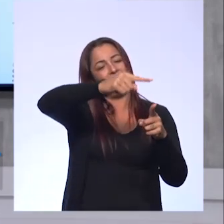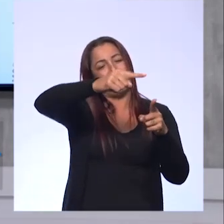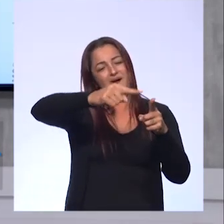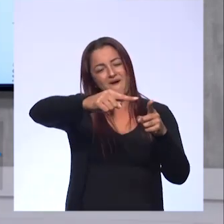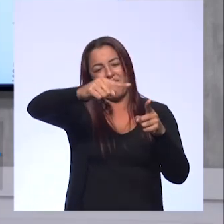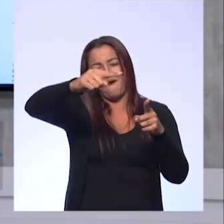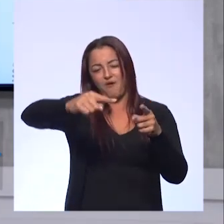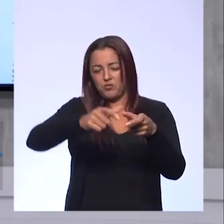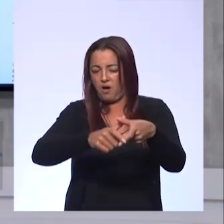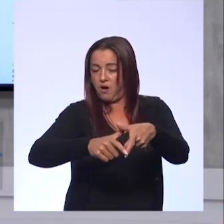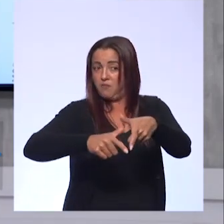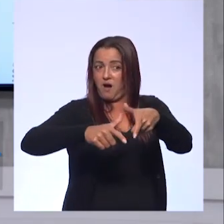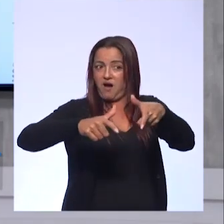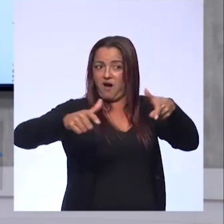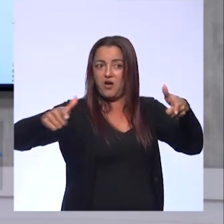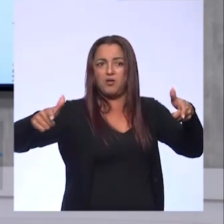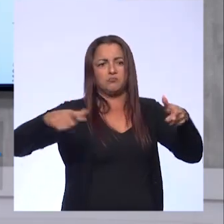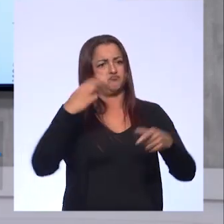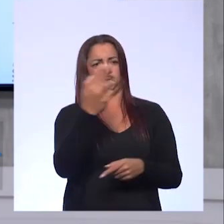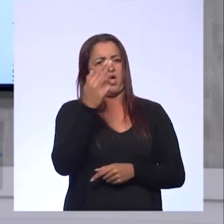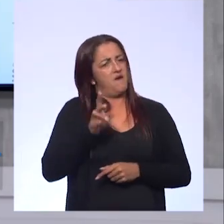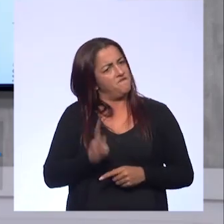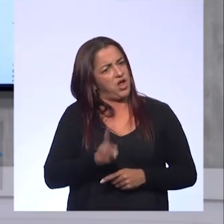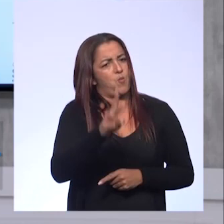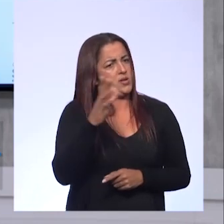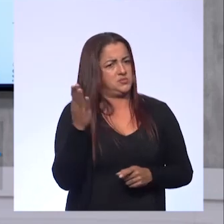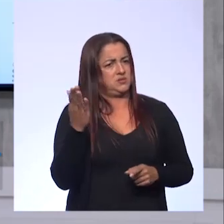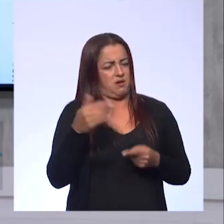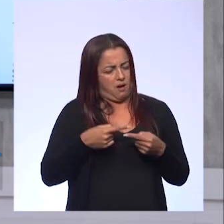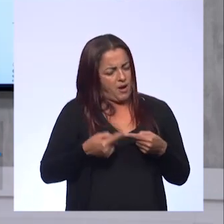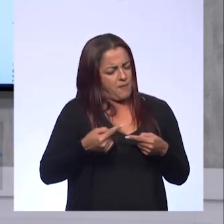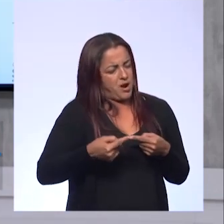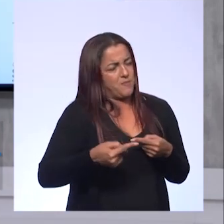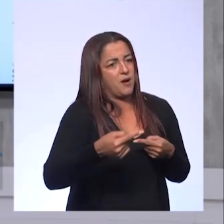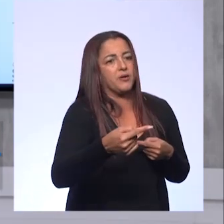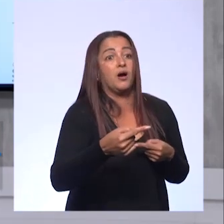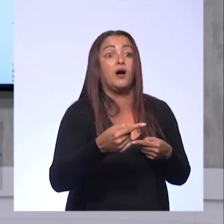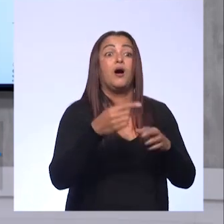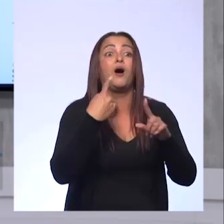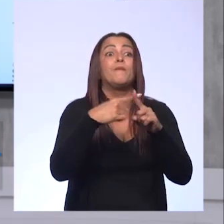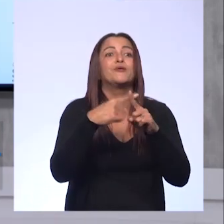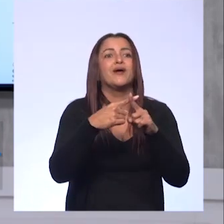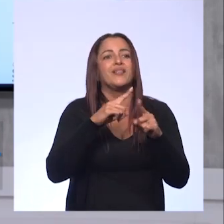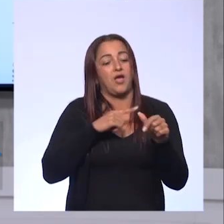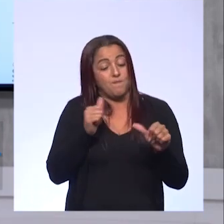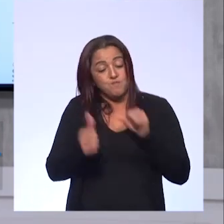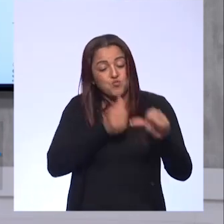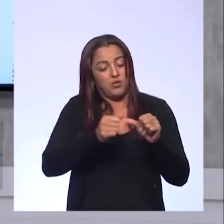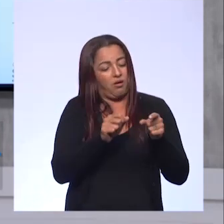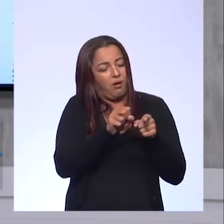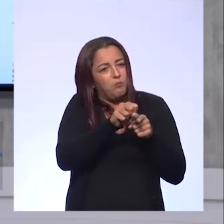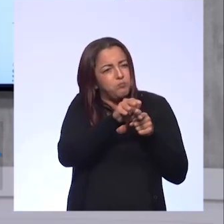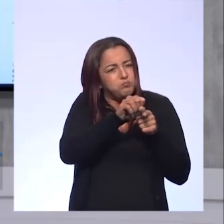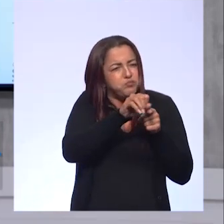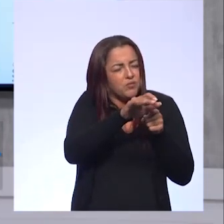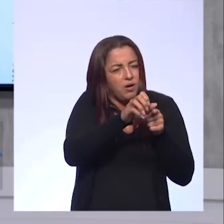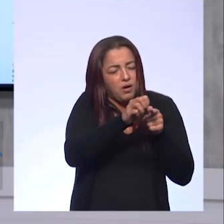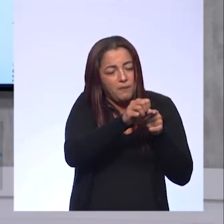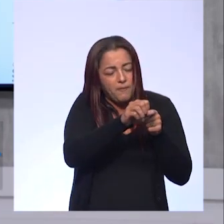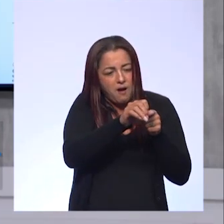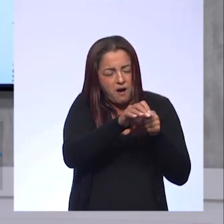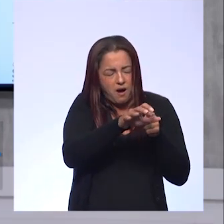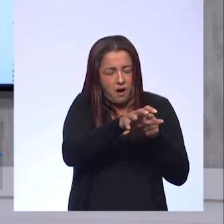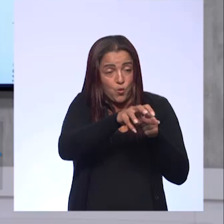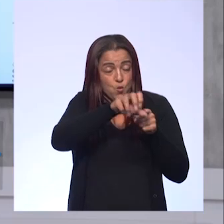por exemplo não poderia ter frequência porque para ser frequência seria que ter mudado a cor do laser quando Leifert muda de